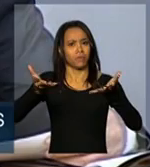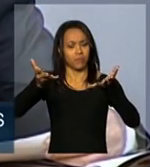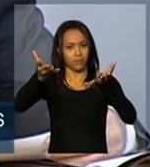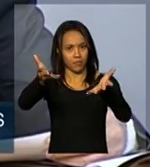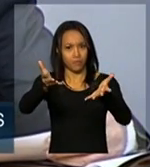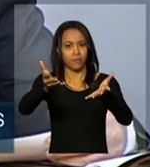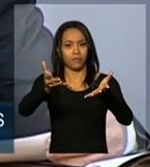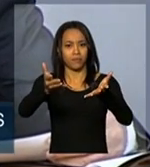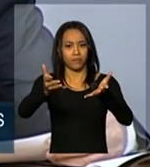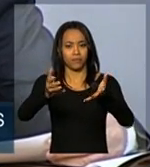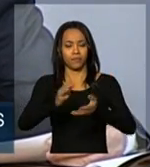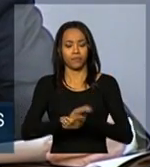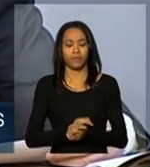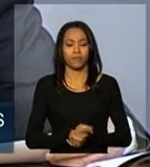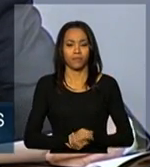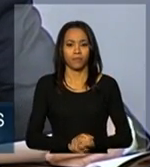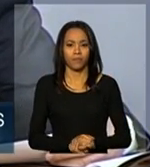econômica,